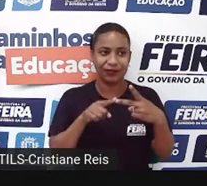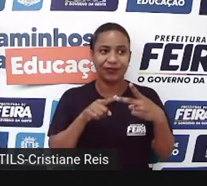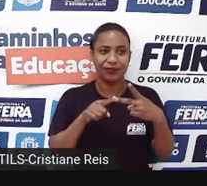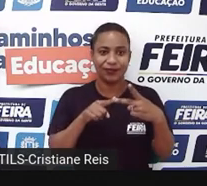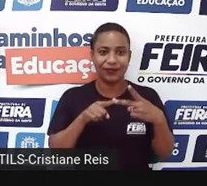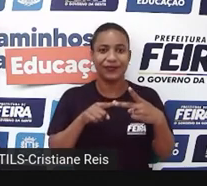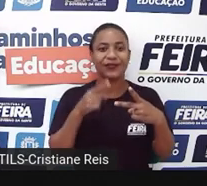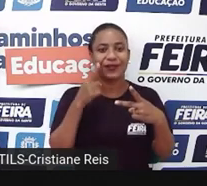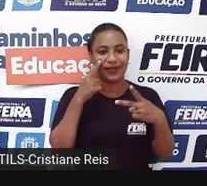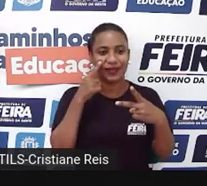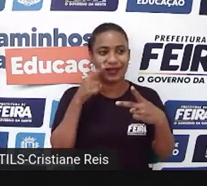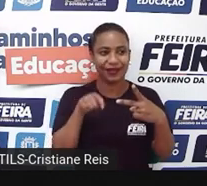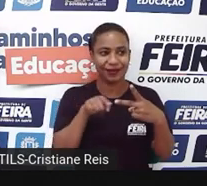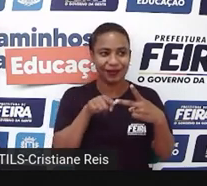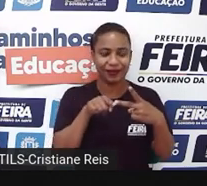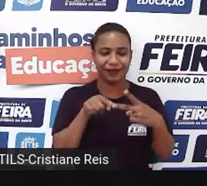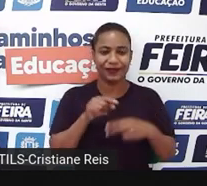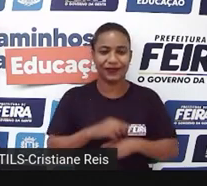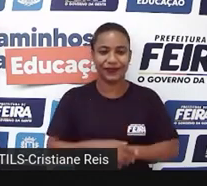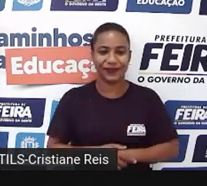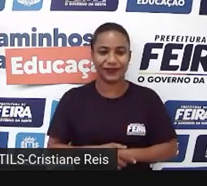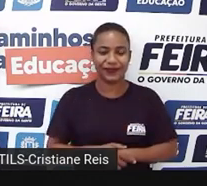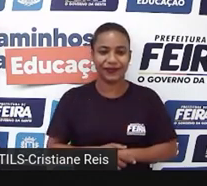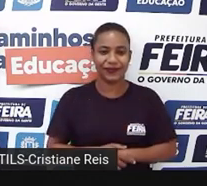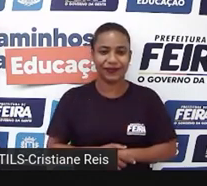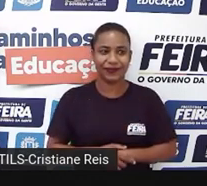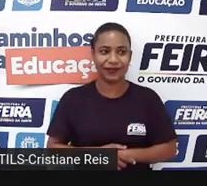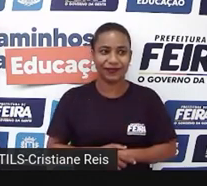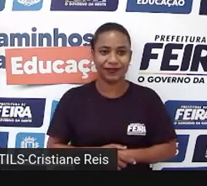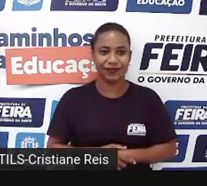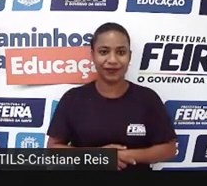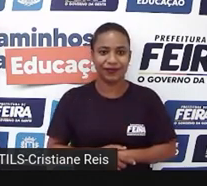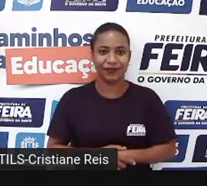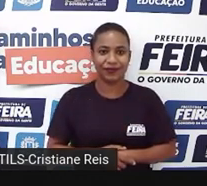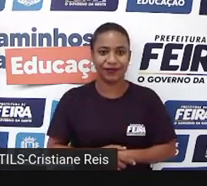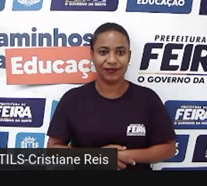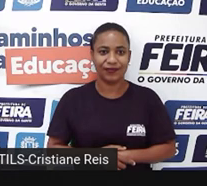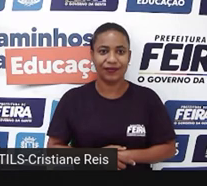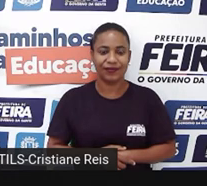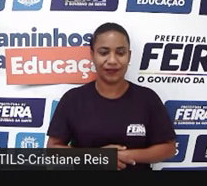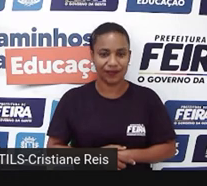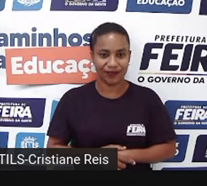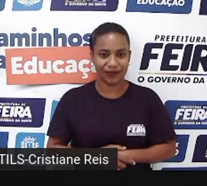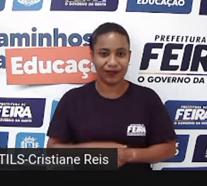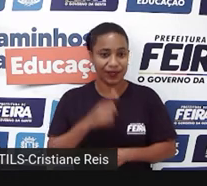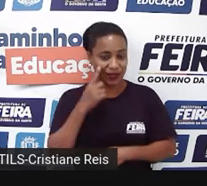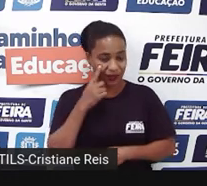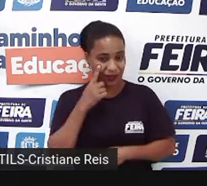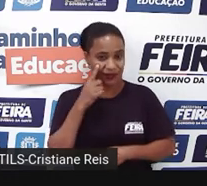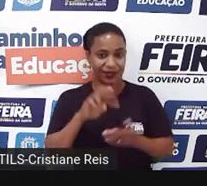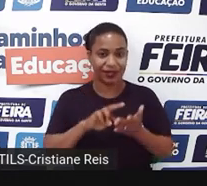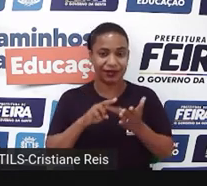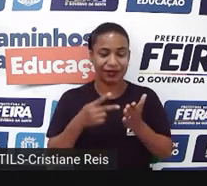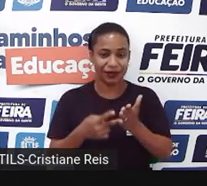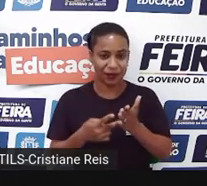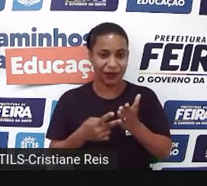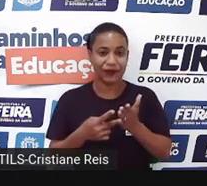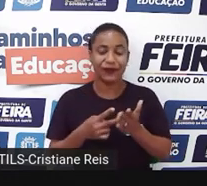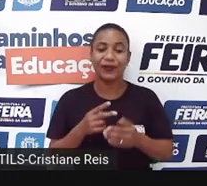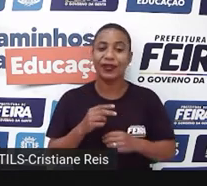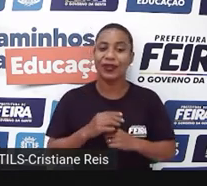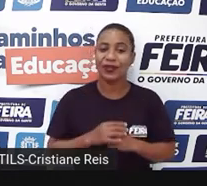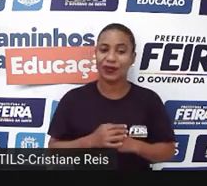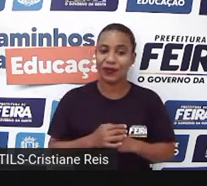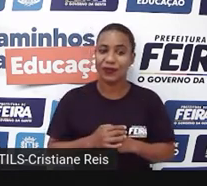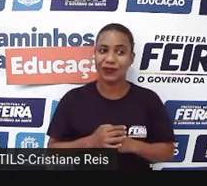on July 8, 2022. Então esse filme, o amor, né, a gente pode traduzir assim, como se